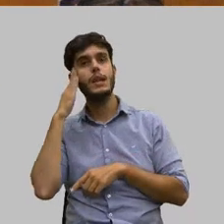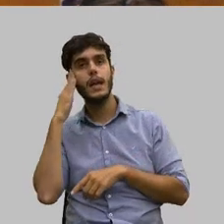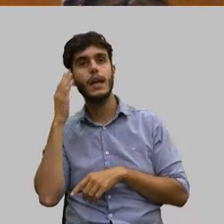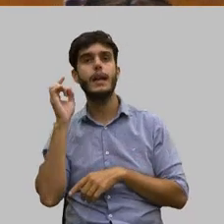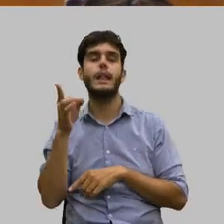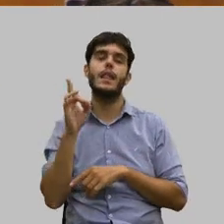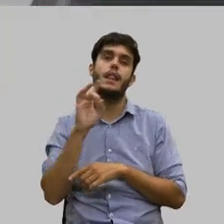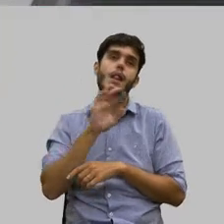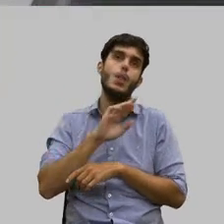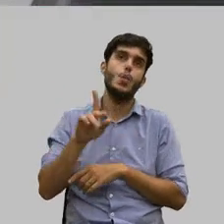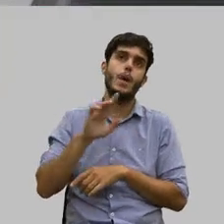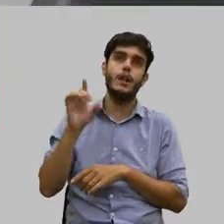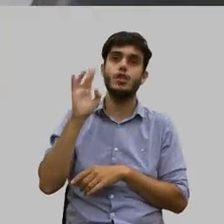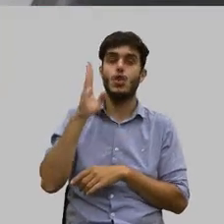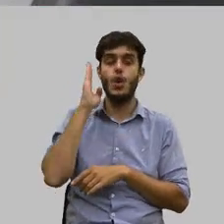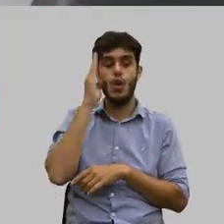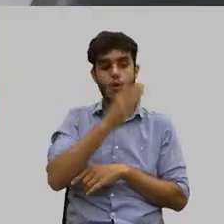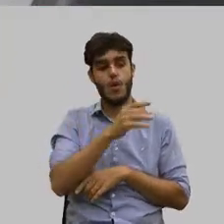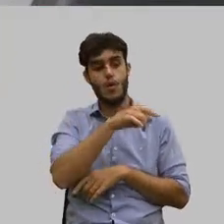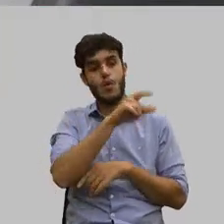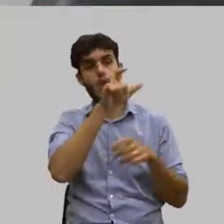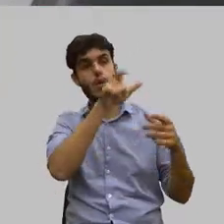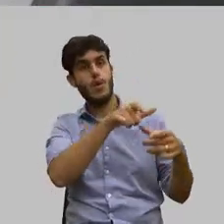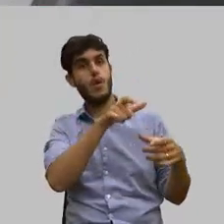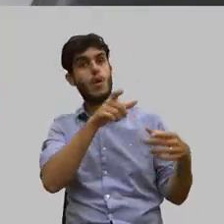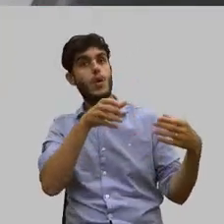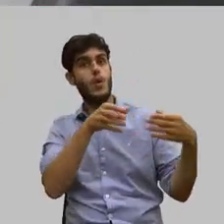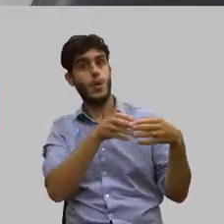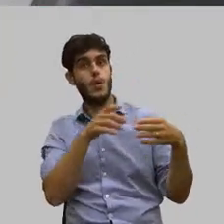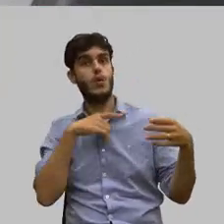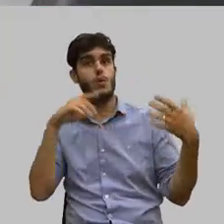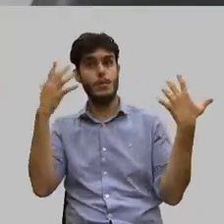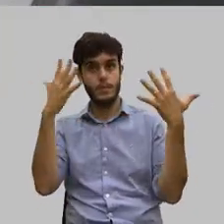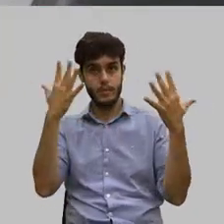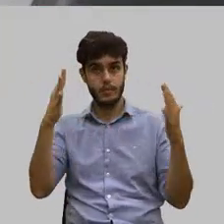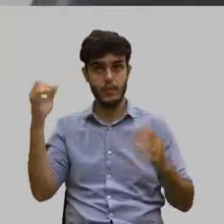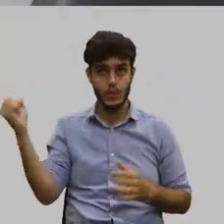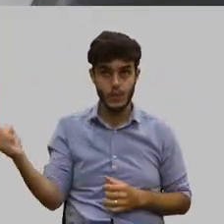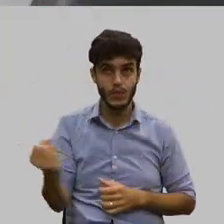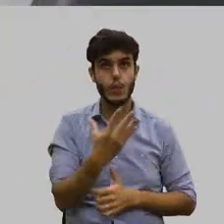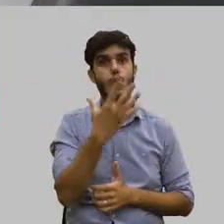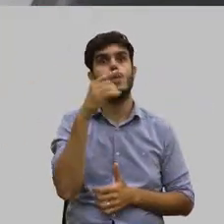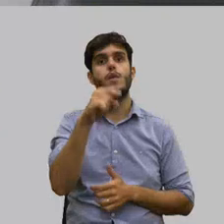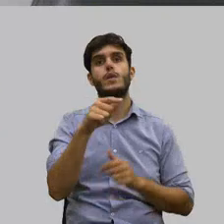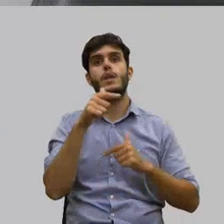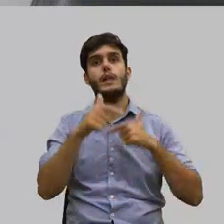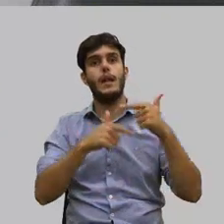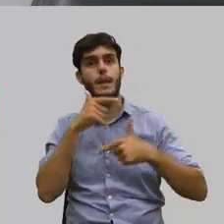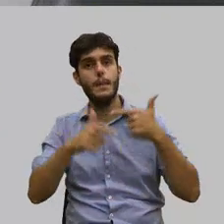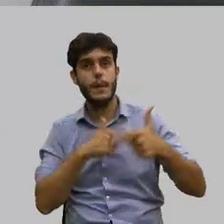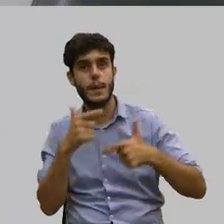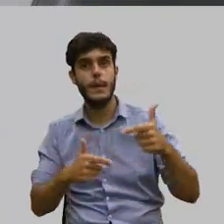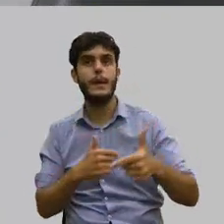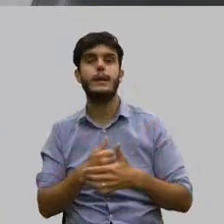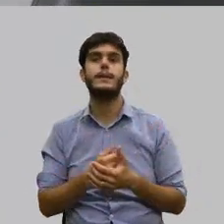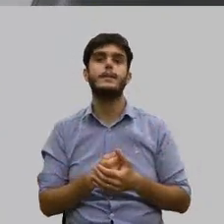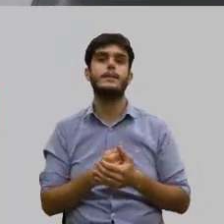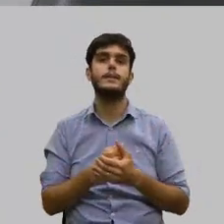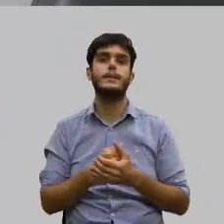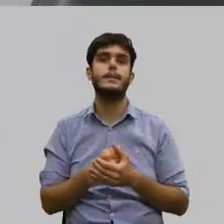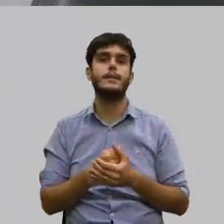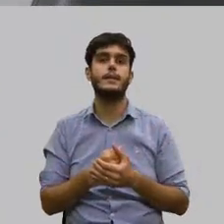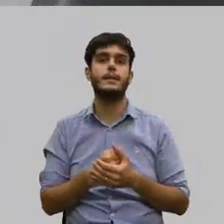tudo isso me coloco aqui a disposição parabenizo novamente pelo trabalho e quero aqui